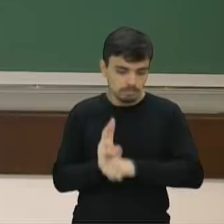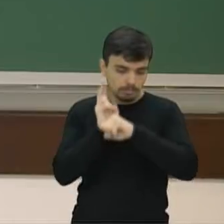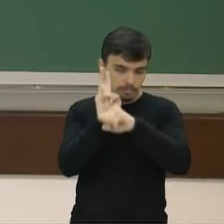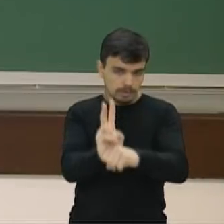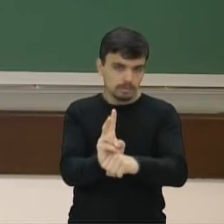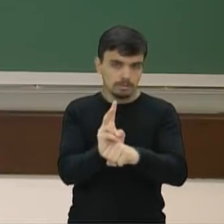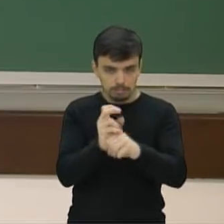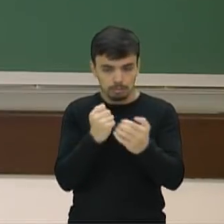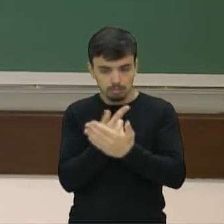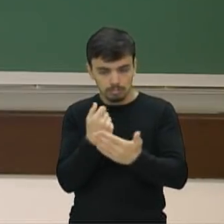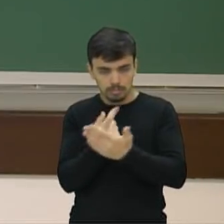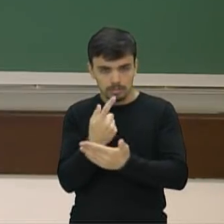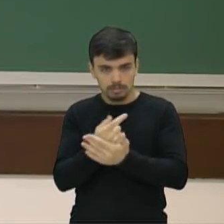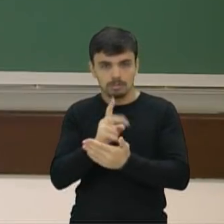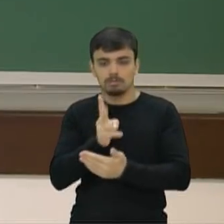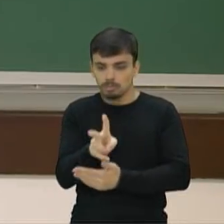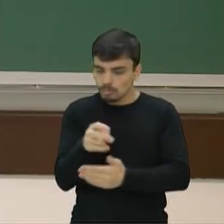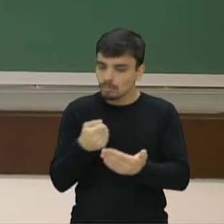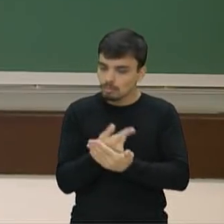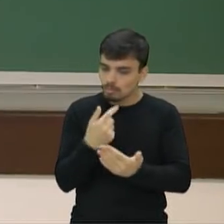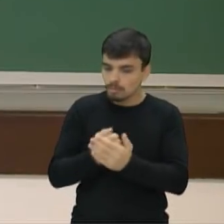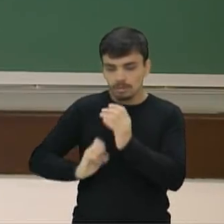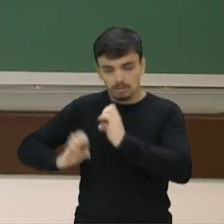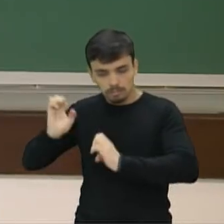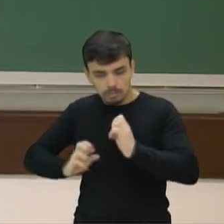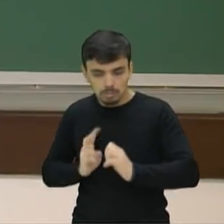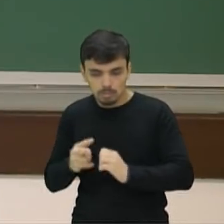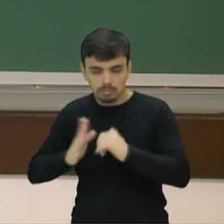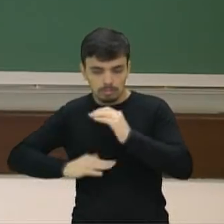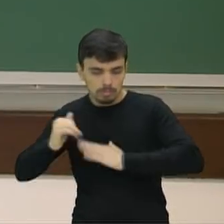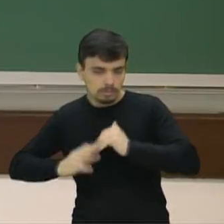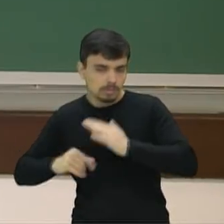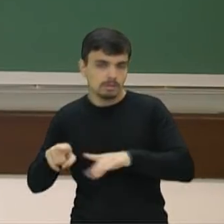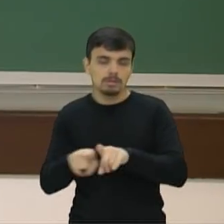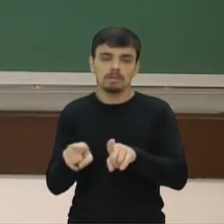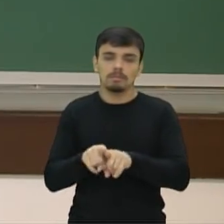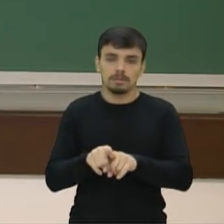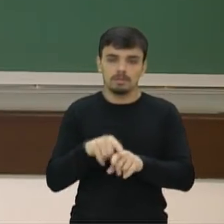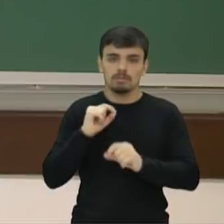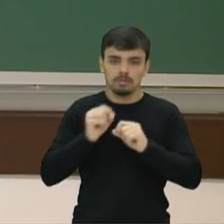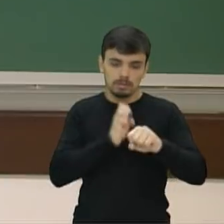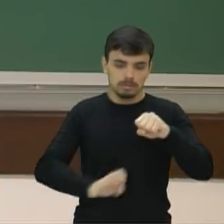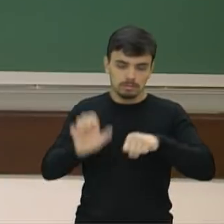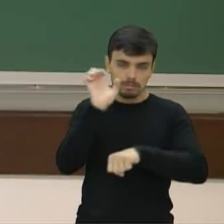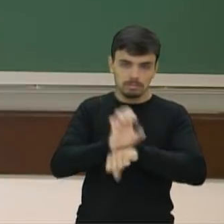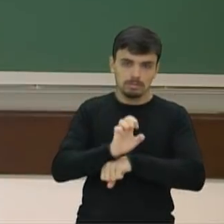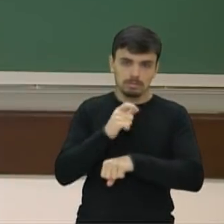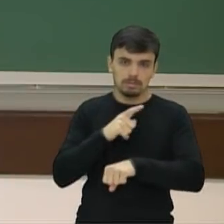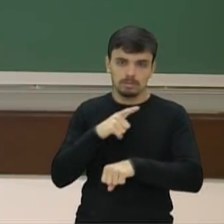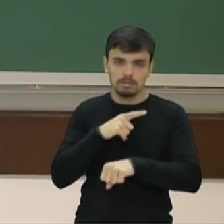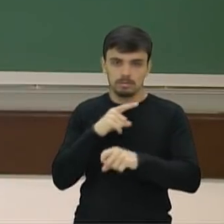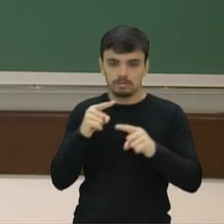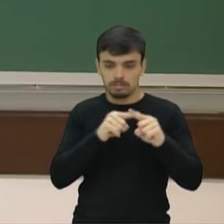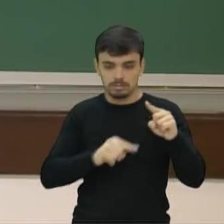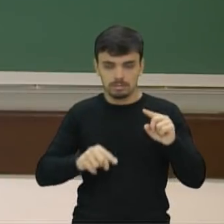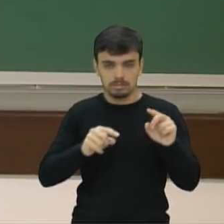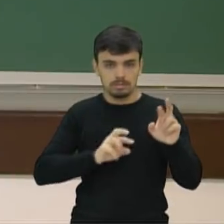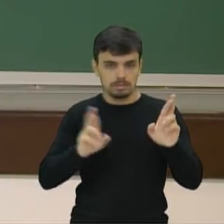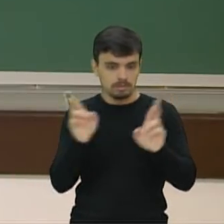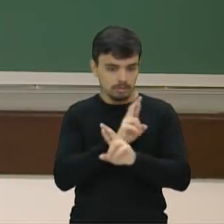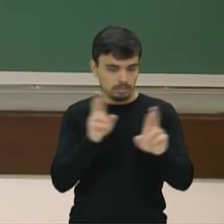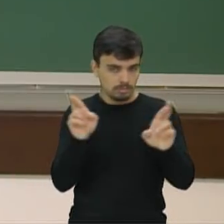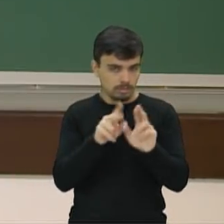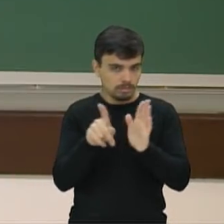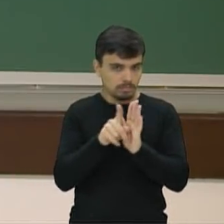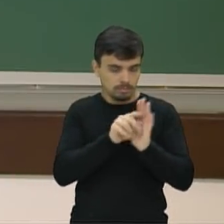comprando. Então as pessoas continuam comprando, as indústrias continuam produzindo, e aí o Estado ele acaba regulando um pouco essas relações